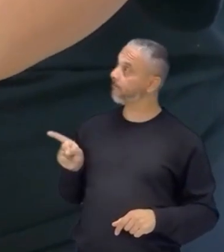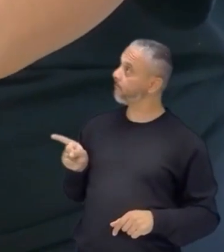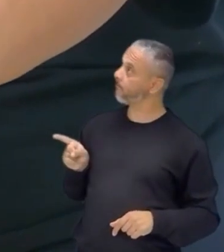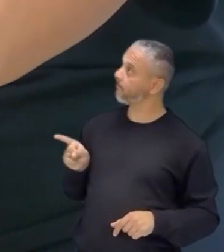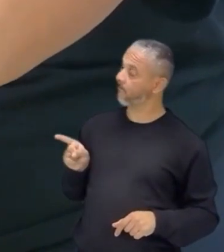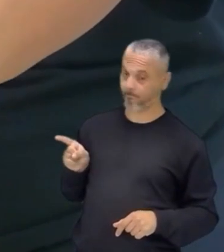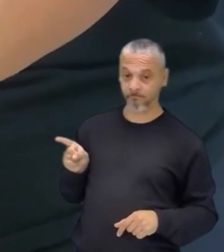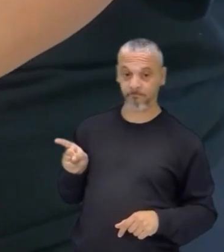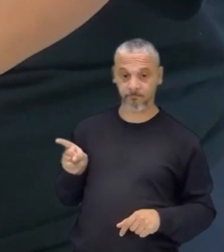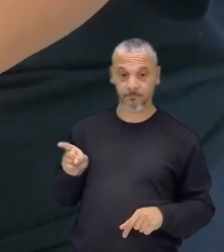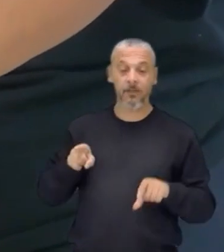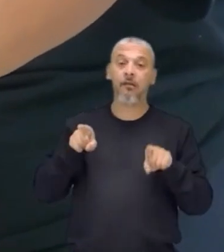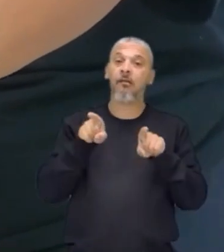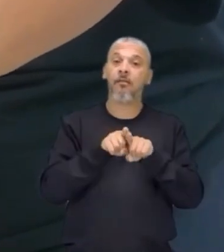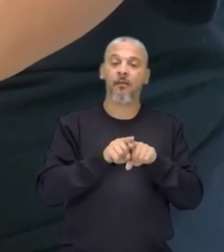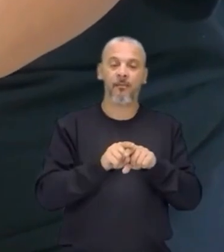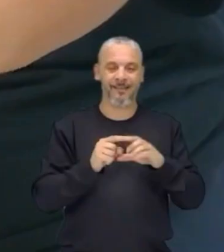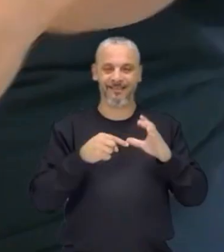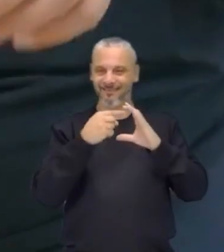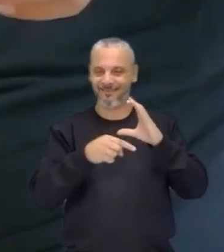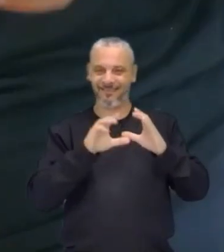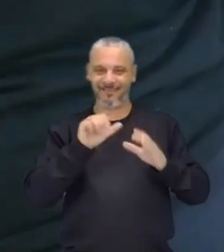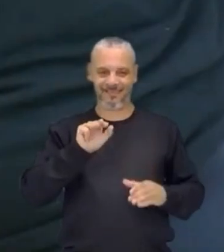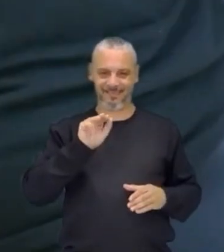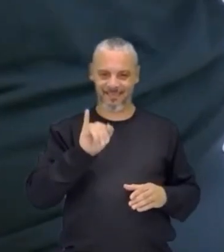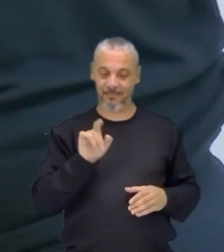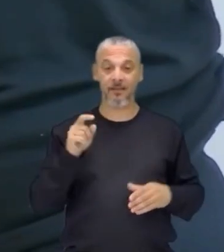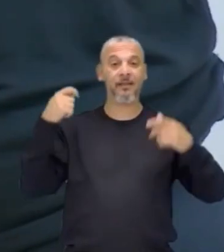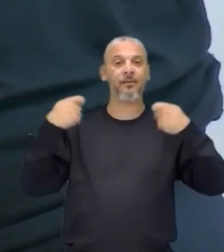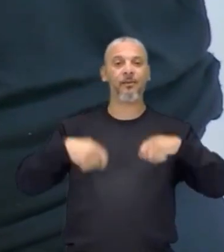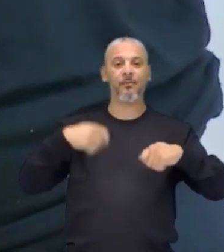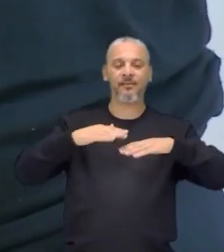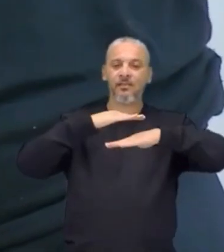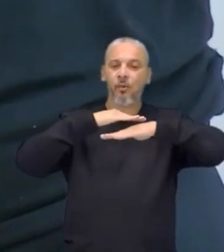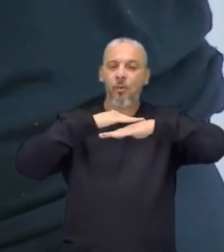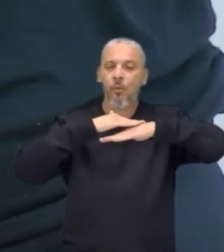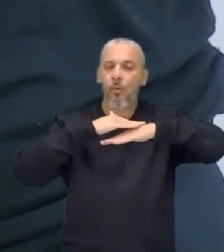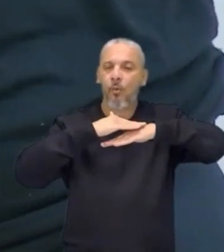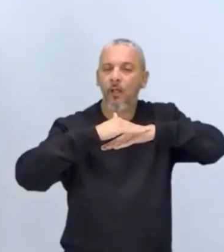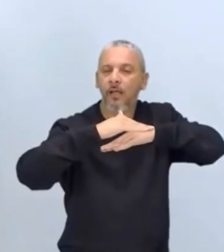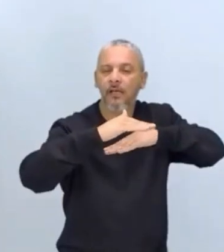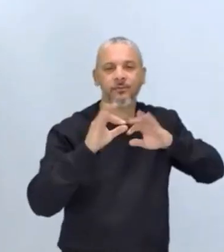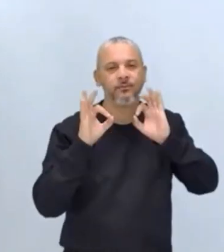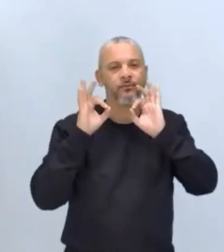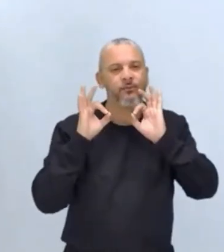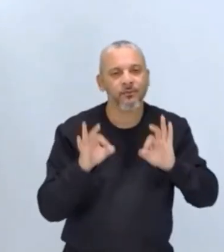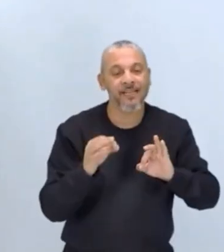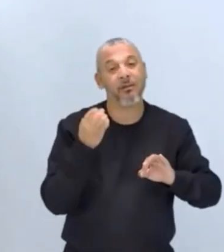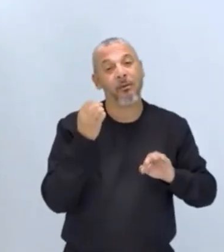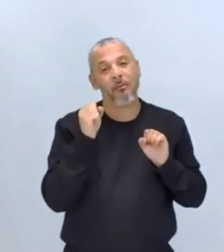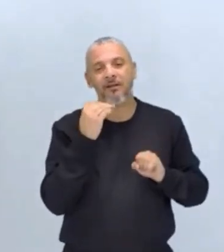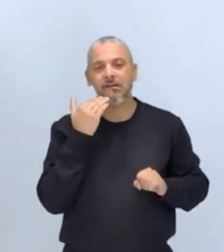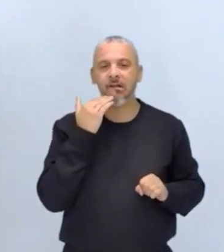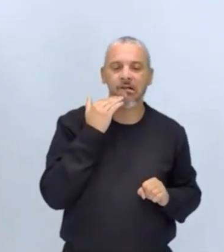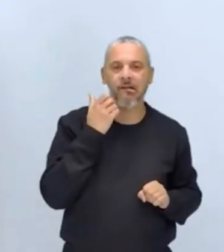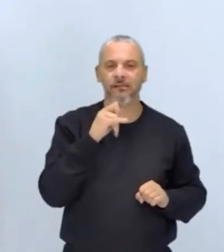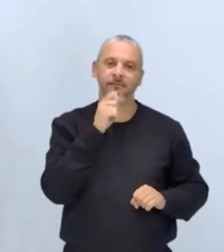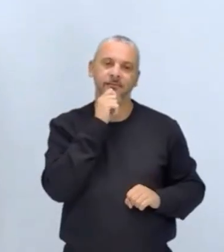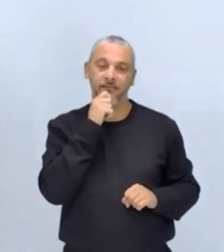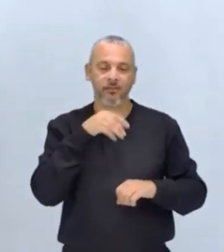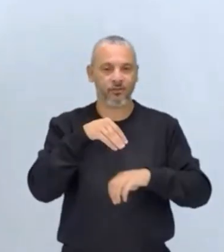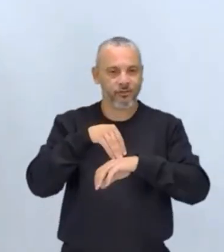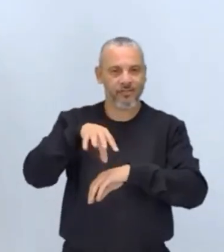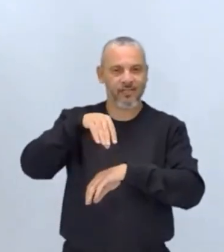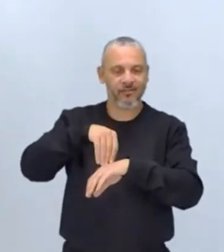objeto centralizado aqui, e a parte do came em si, que o came ele precisa ser bem lisinho, porque senão vai encrencar a peça. E nós